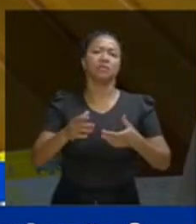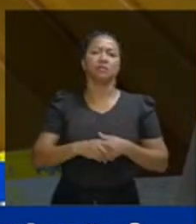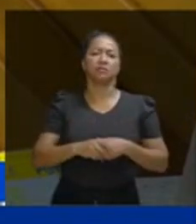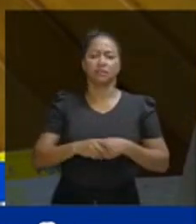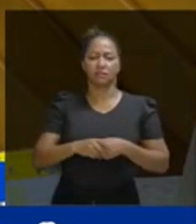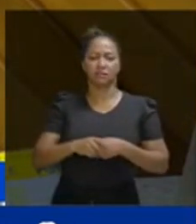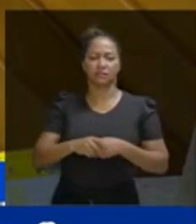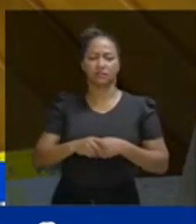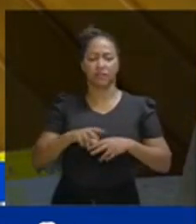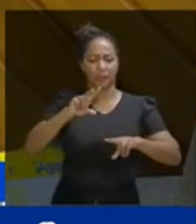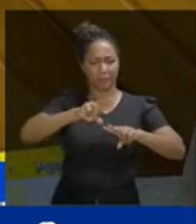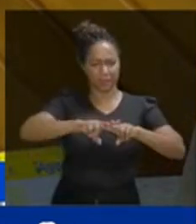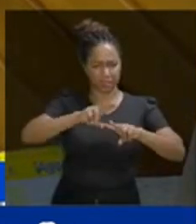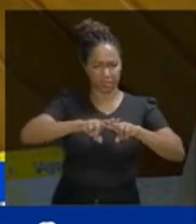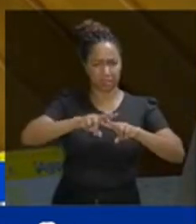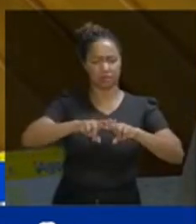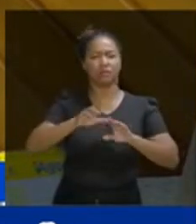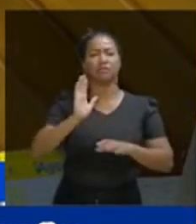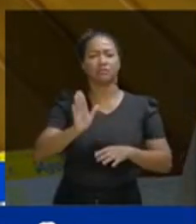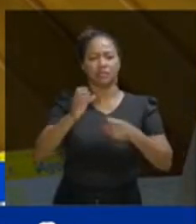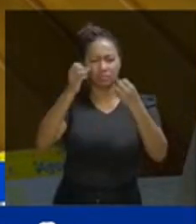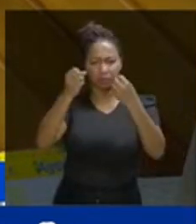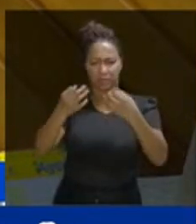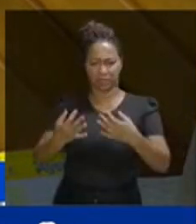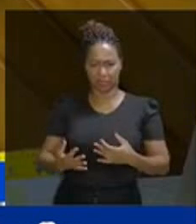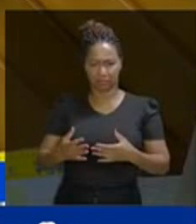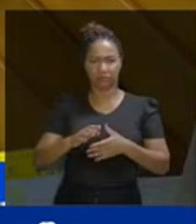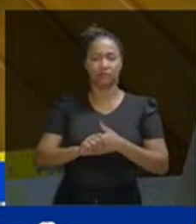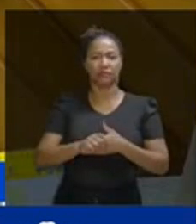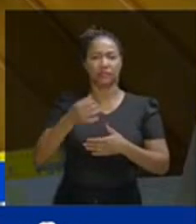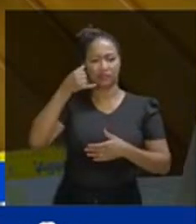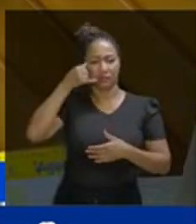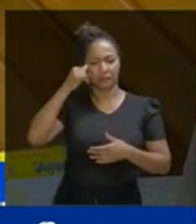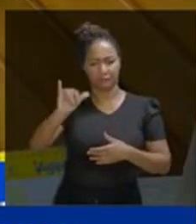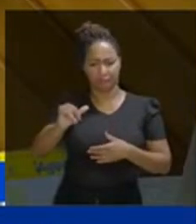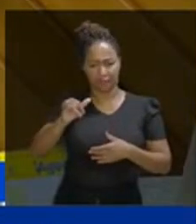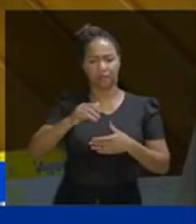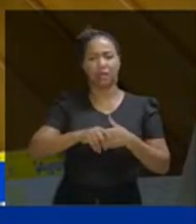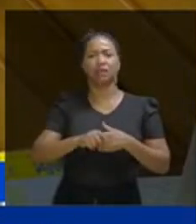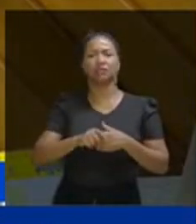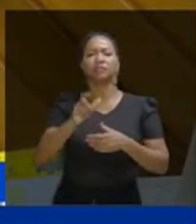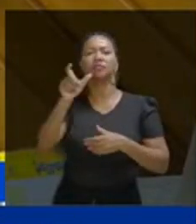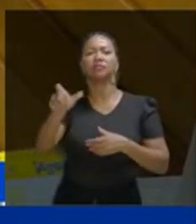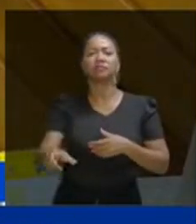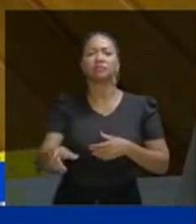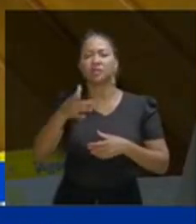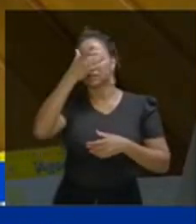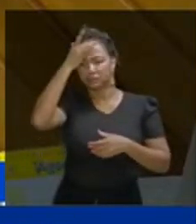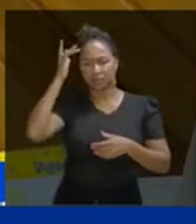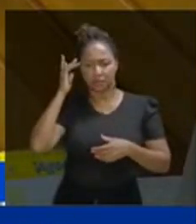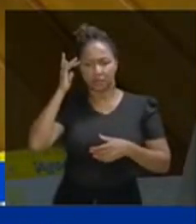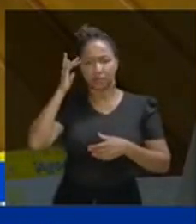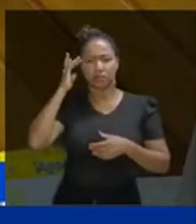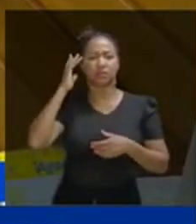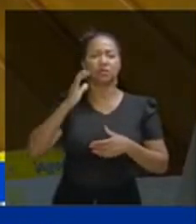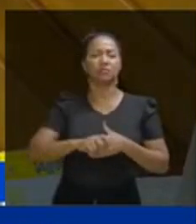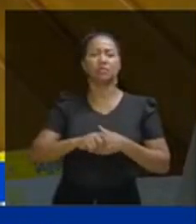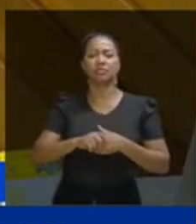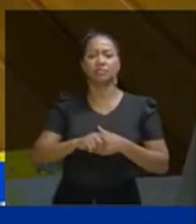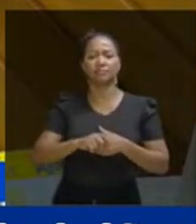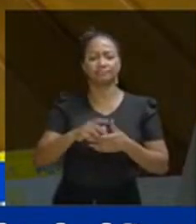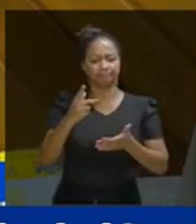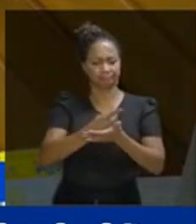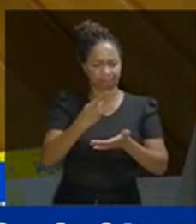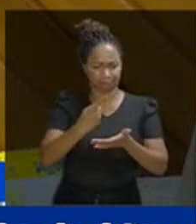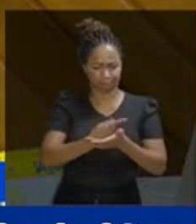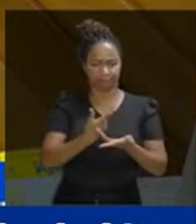no cumprimento da prisão para que, como já dito, sejam evitadas as atuações de agentes que comprometam a lisura das eleições